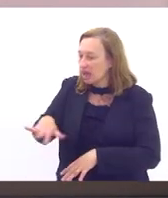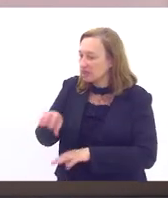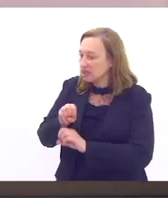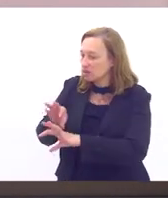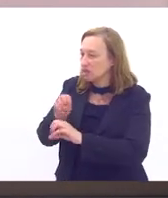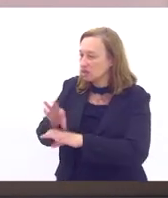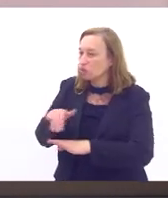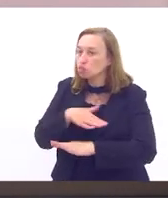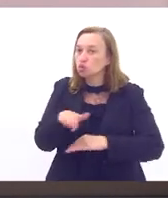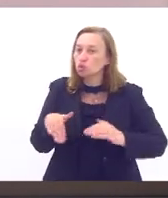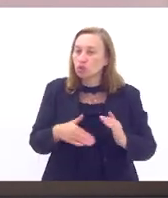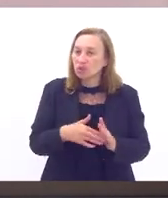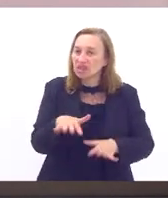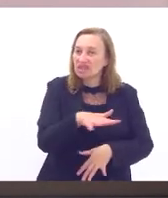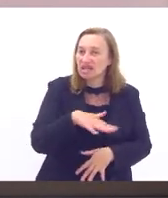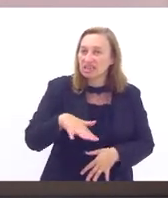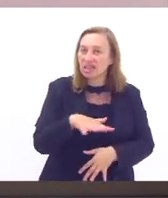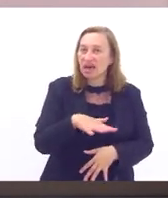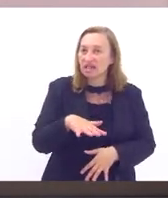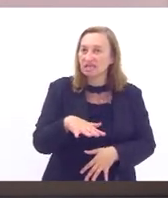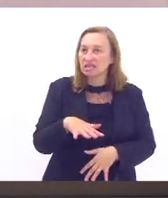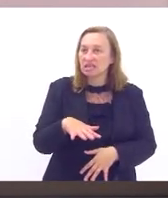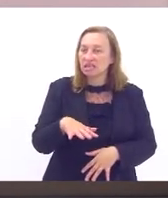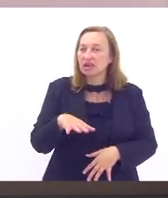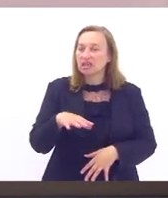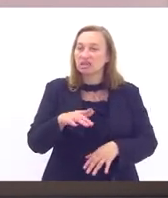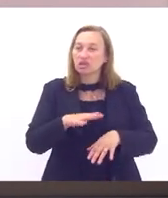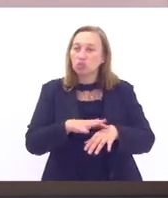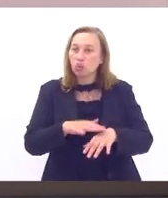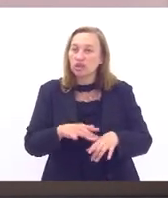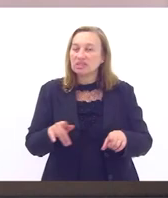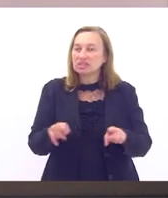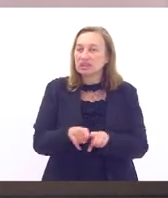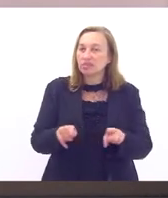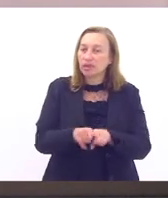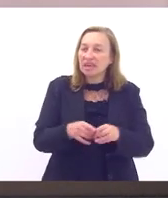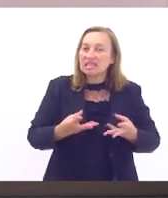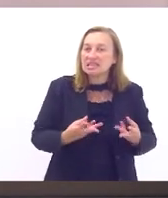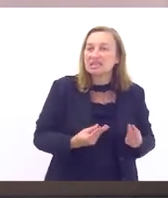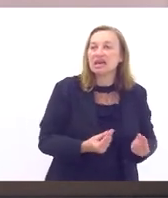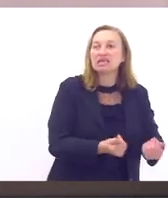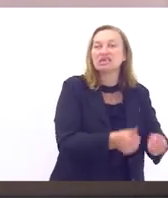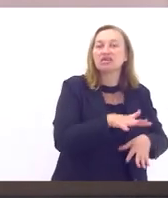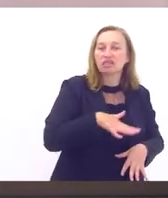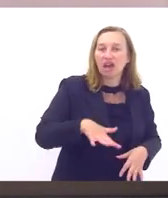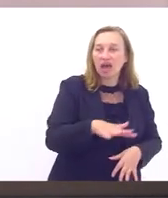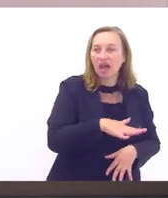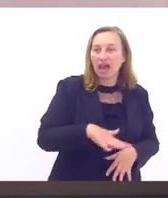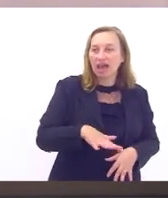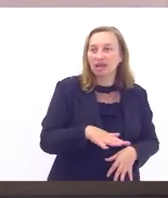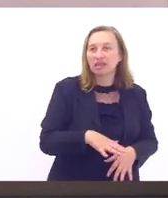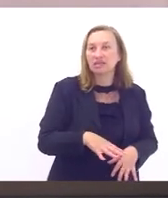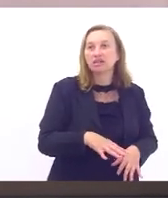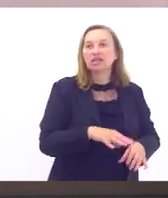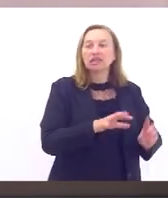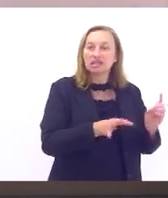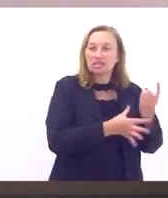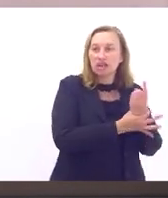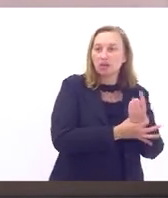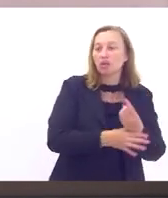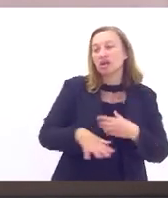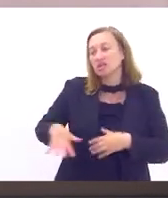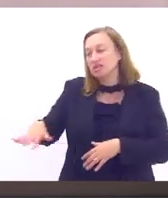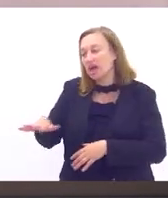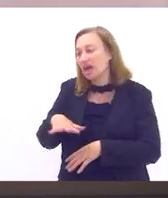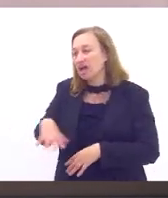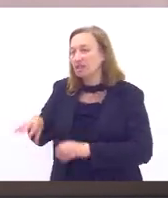as áreas ali da tuberculose eram também áreas sensíveis na área da educação e também na área da segurança. Então,